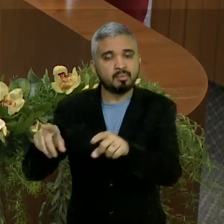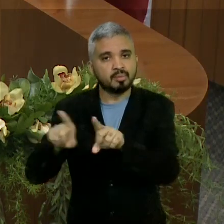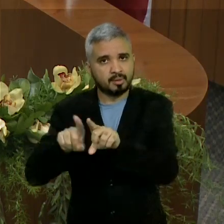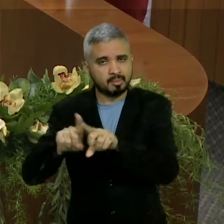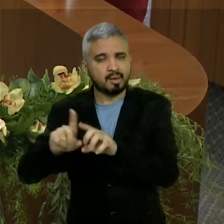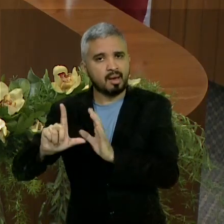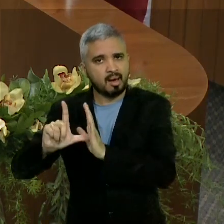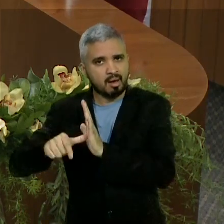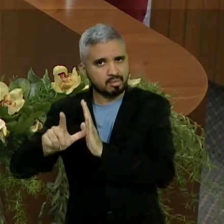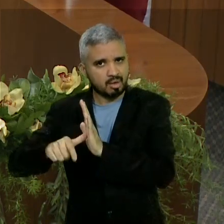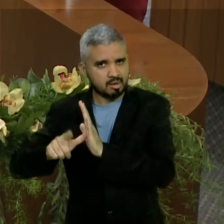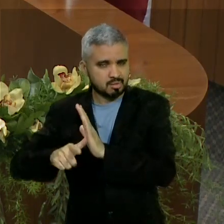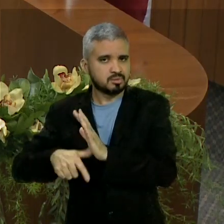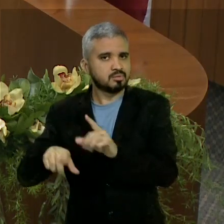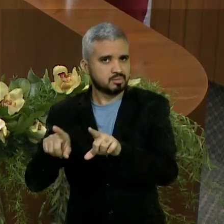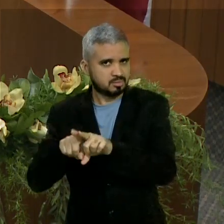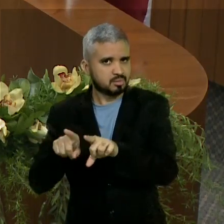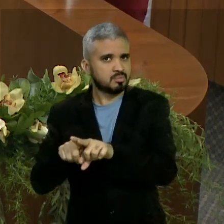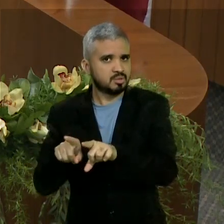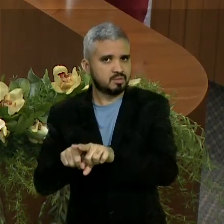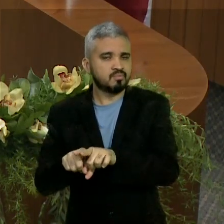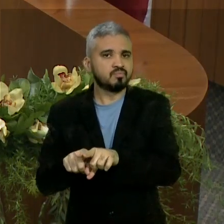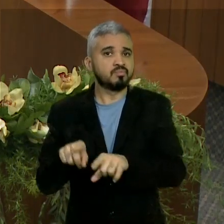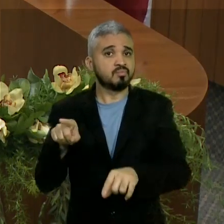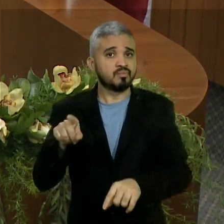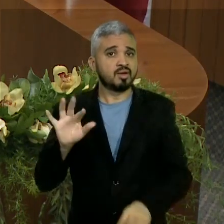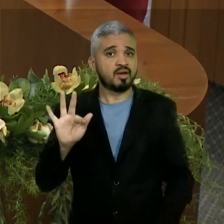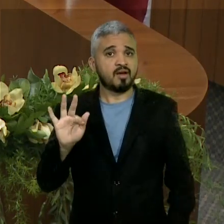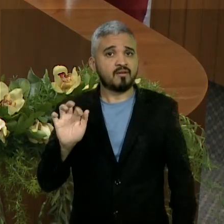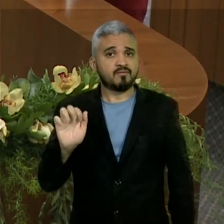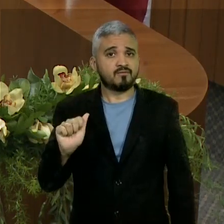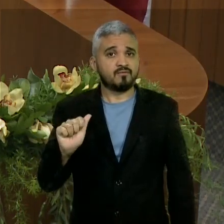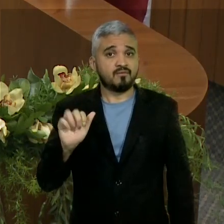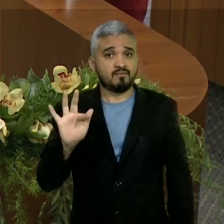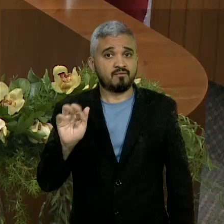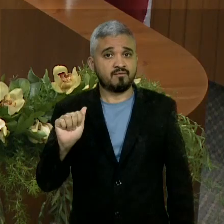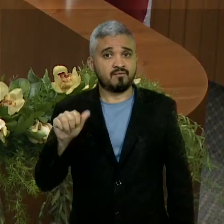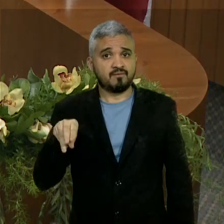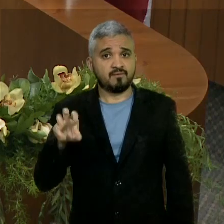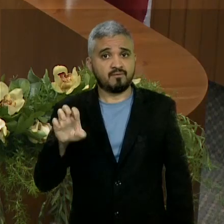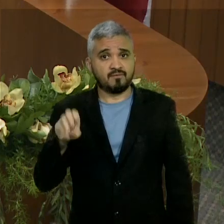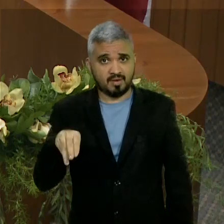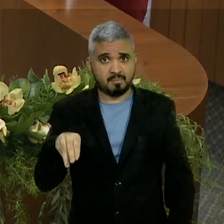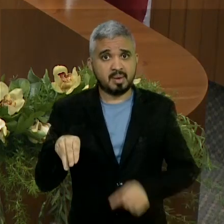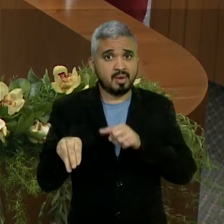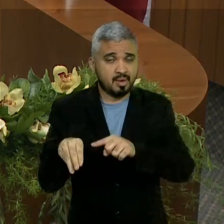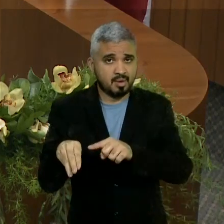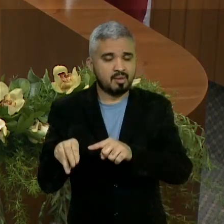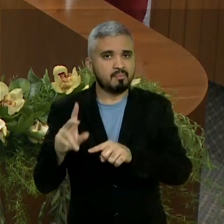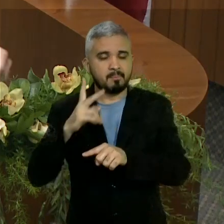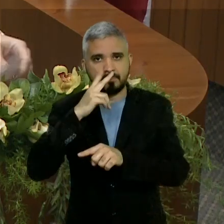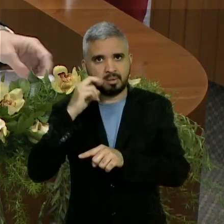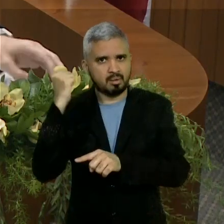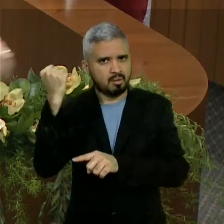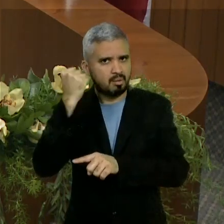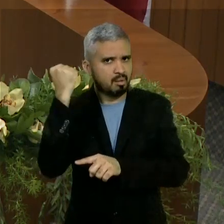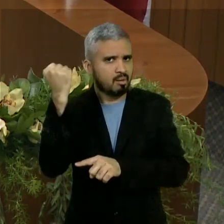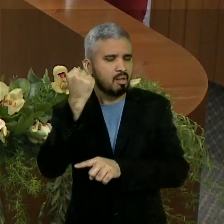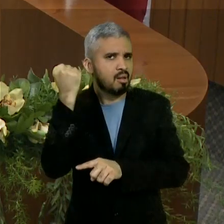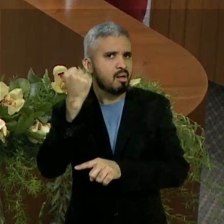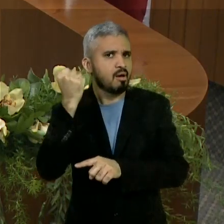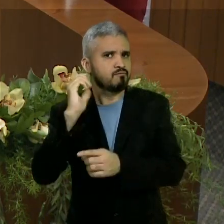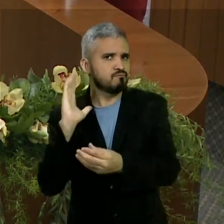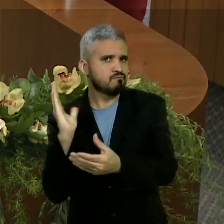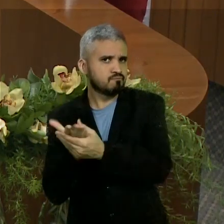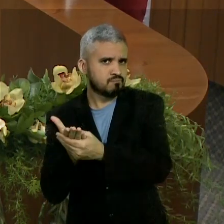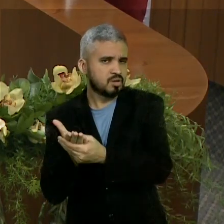ser sempre cordial nas minhas críticas vou ler um trecho aqui a vossas excelências terem noção